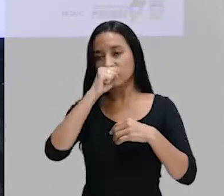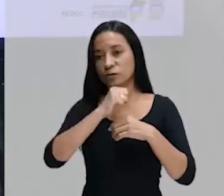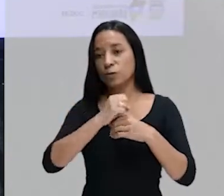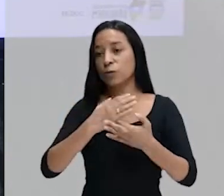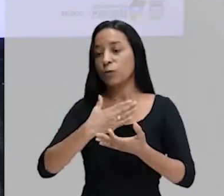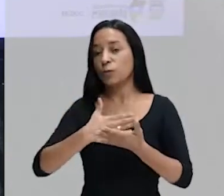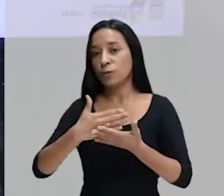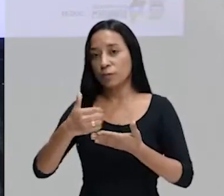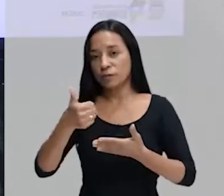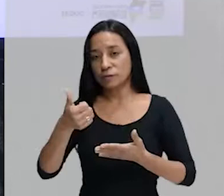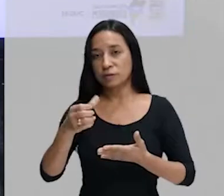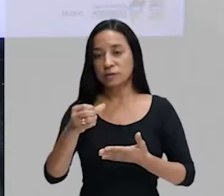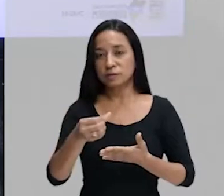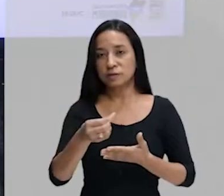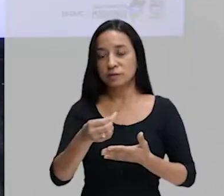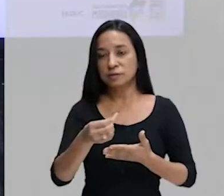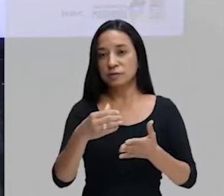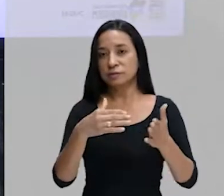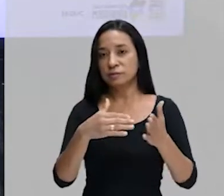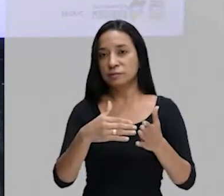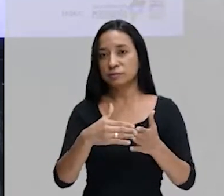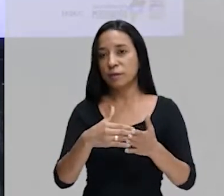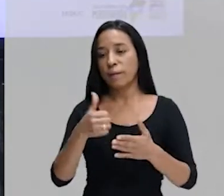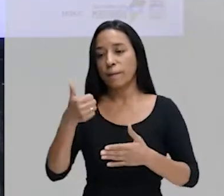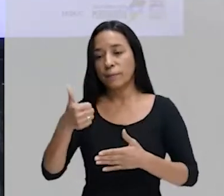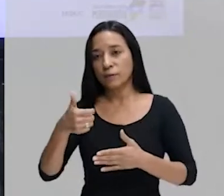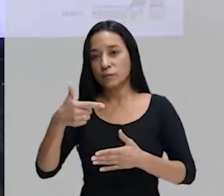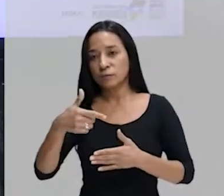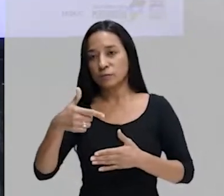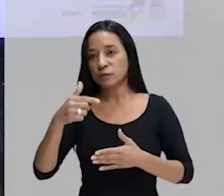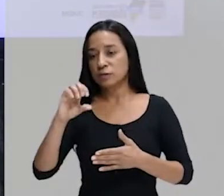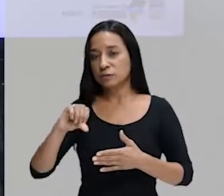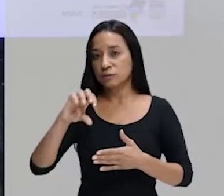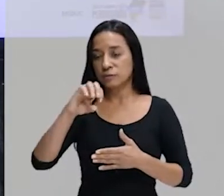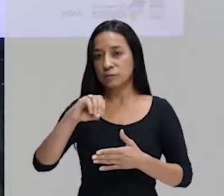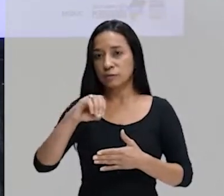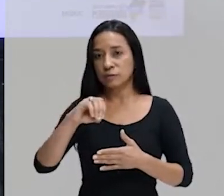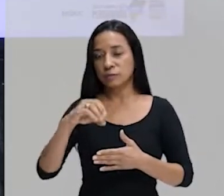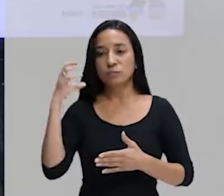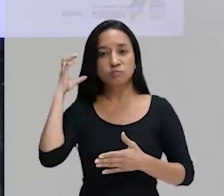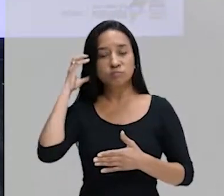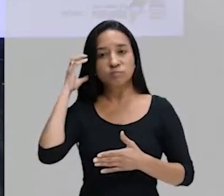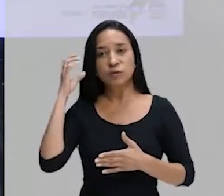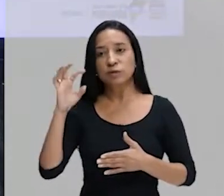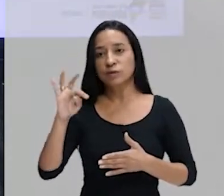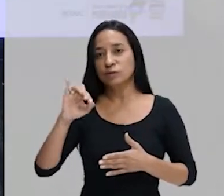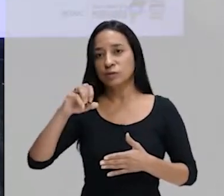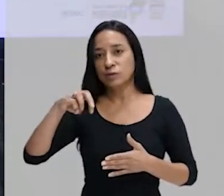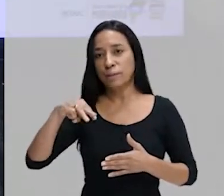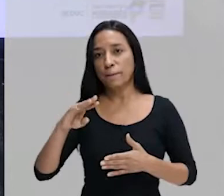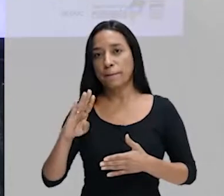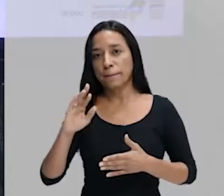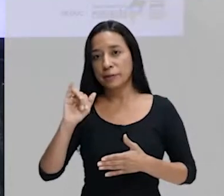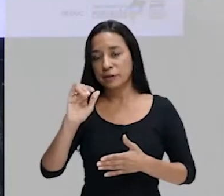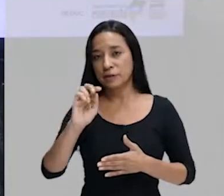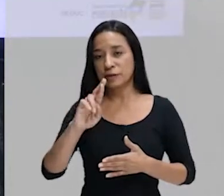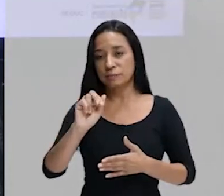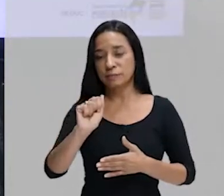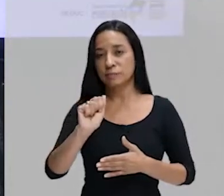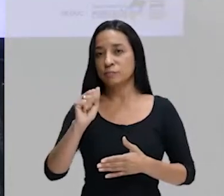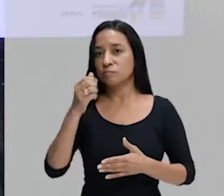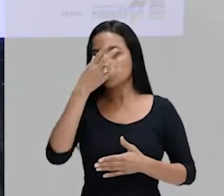16 às 17, lá na 1290 MHz, que é a Rádio Timbira, tá certo? E não